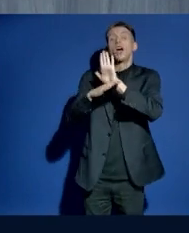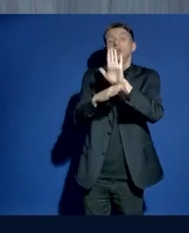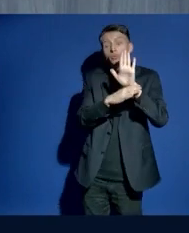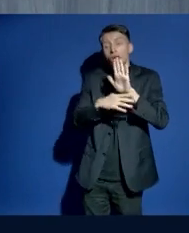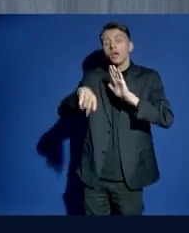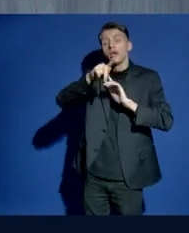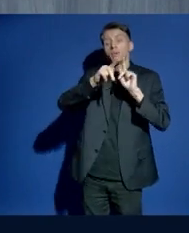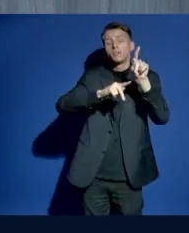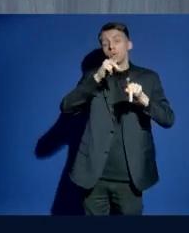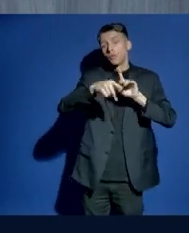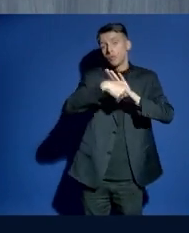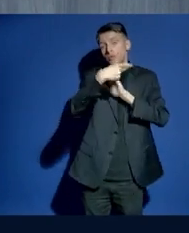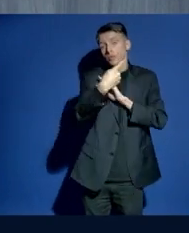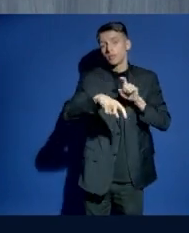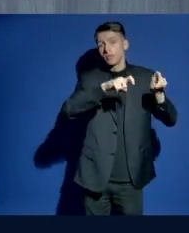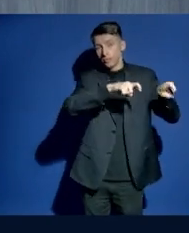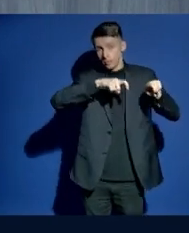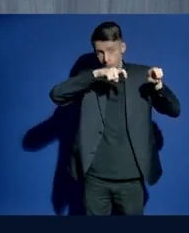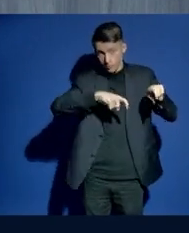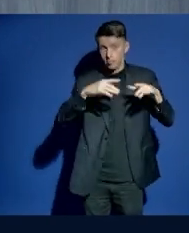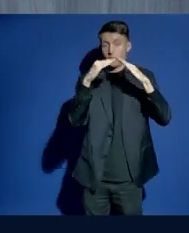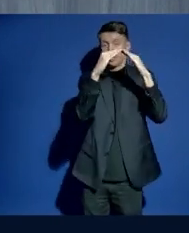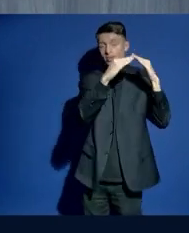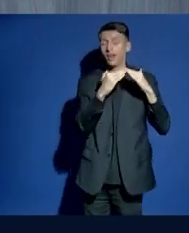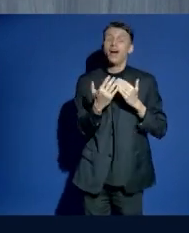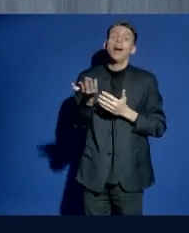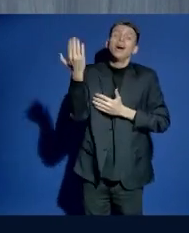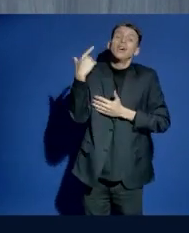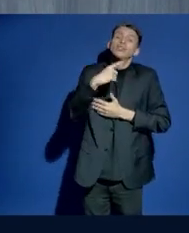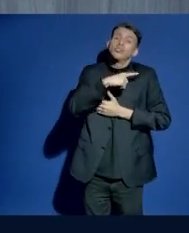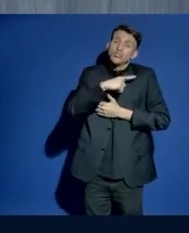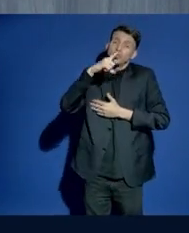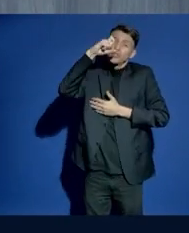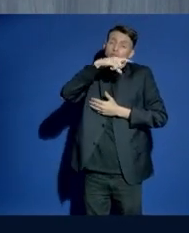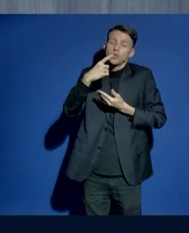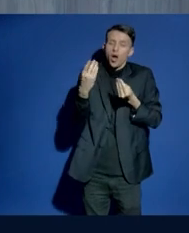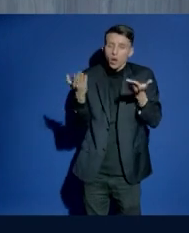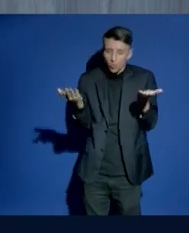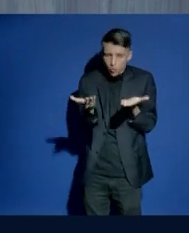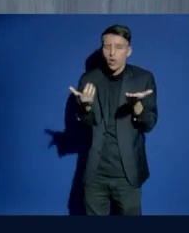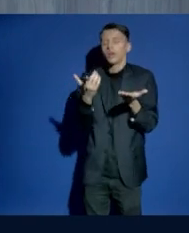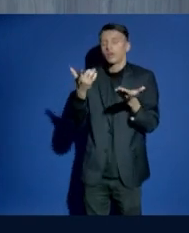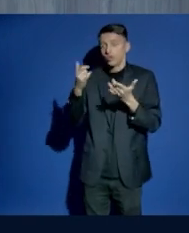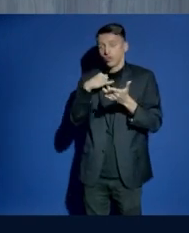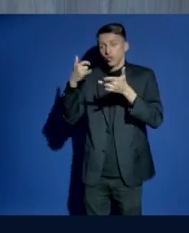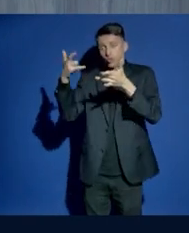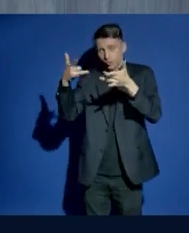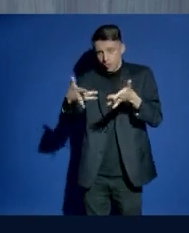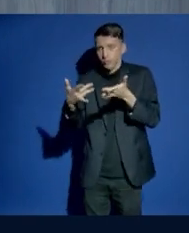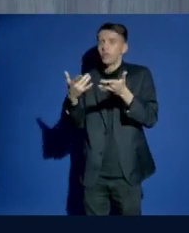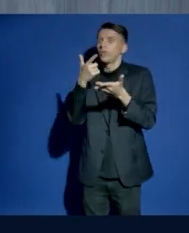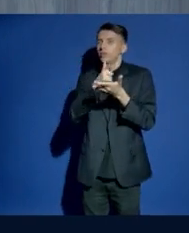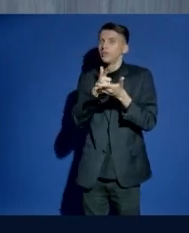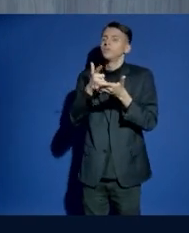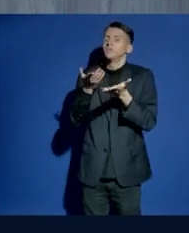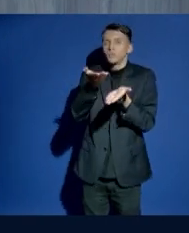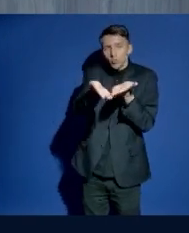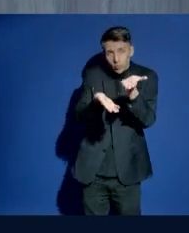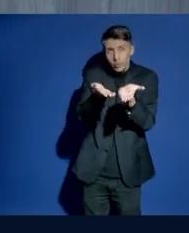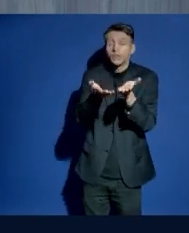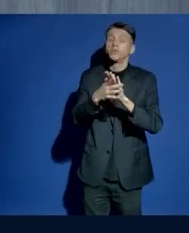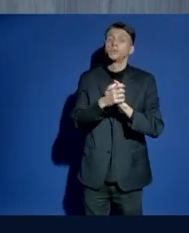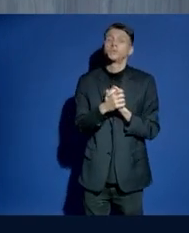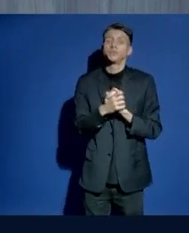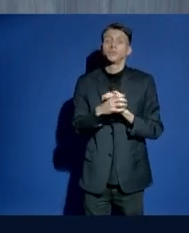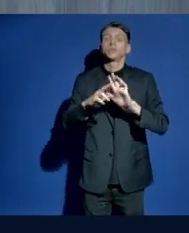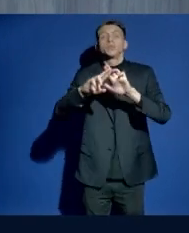rurais a resolver um problema antes ele tinha uma despesa para tratar aquele resíduo e hoje ele passa a ter uma receita para tratar aquele resíduo então a gente